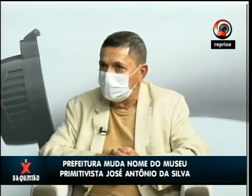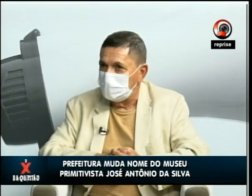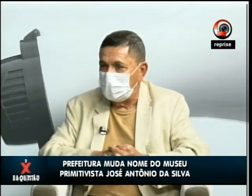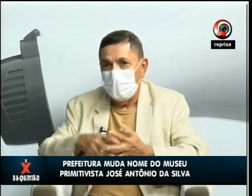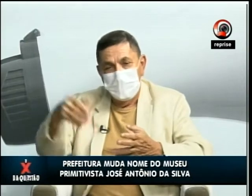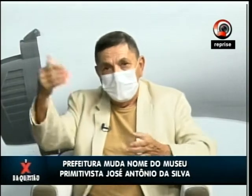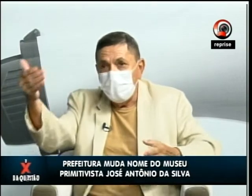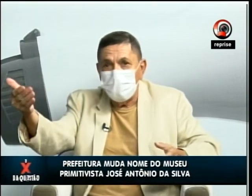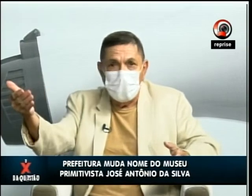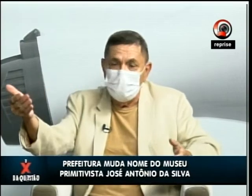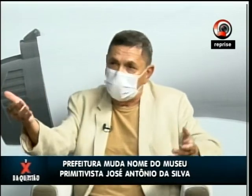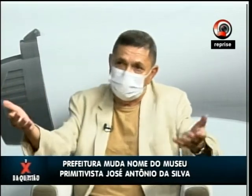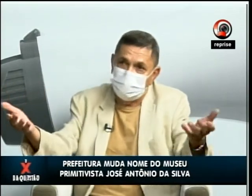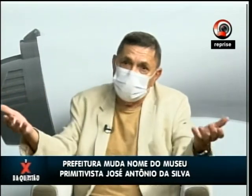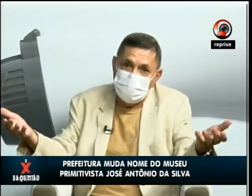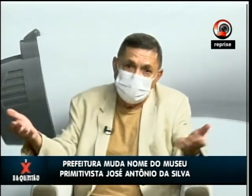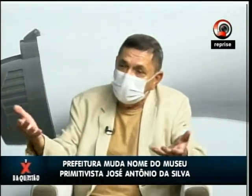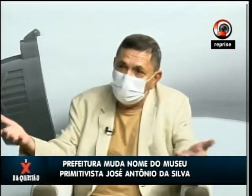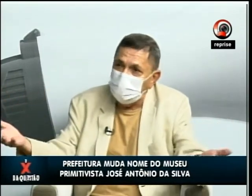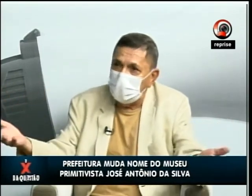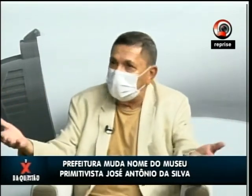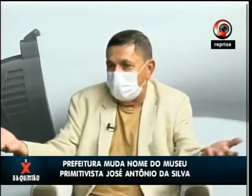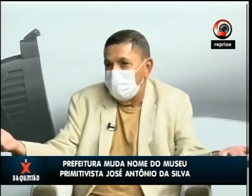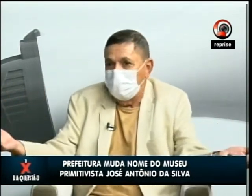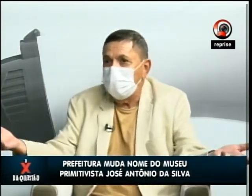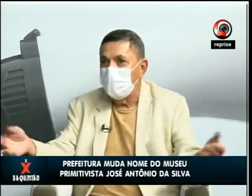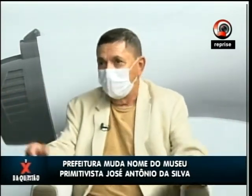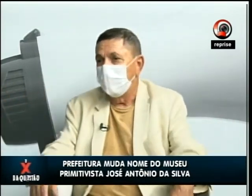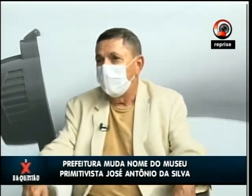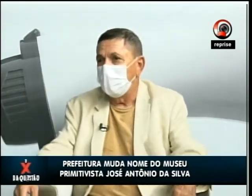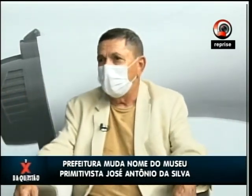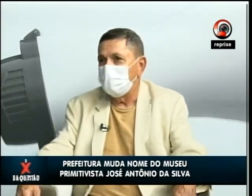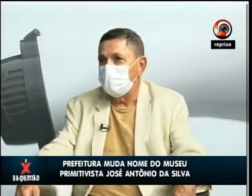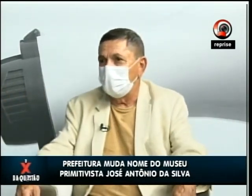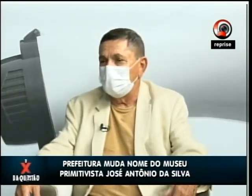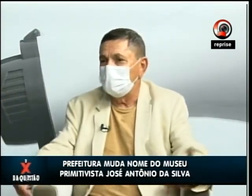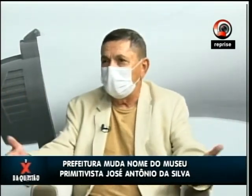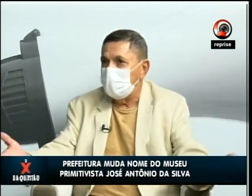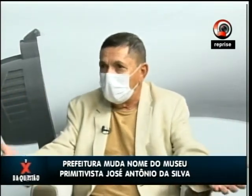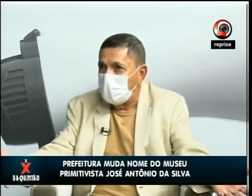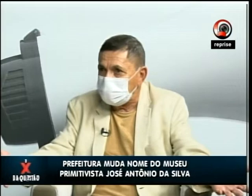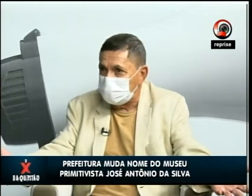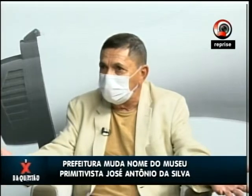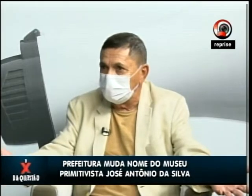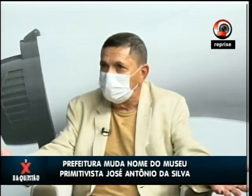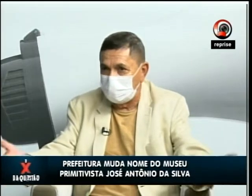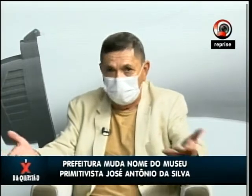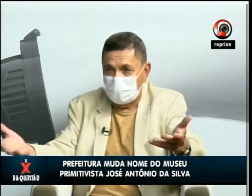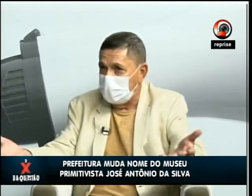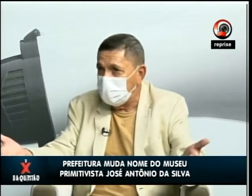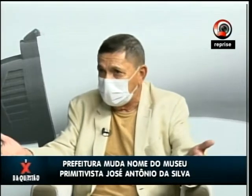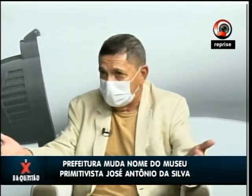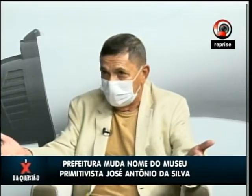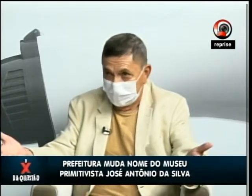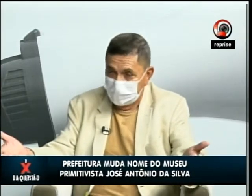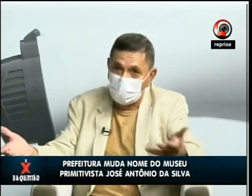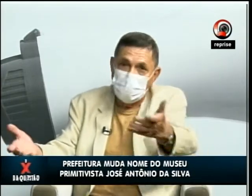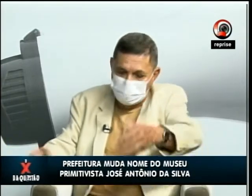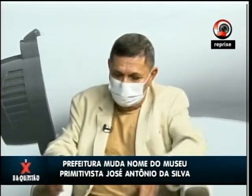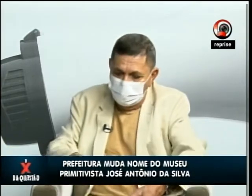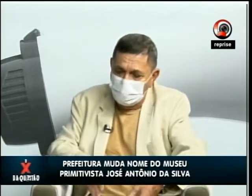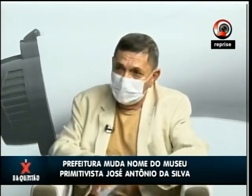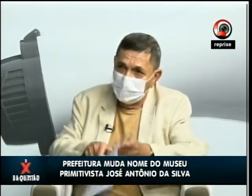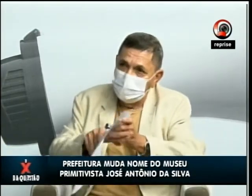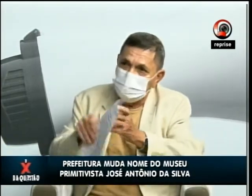funcionamento né e participei da primeira né Eu fui na inauguração do museu na época